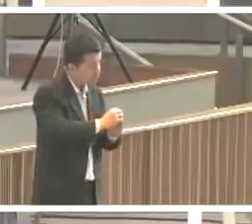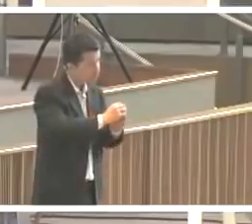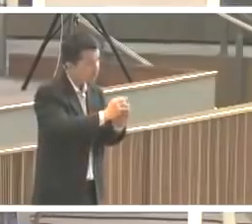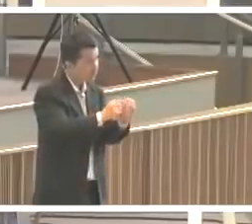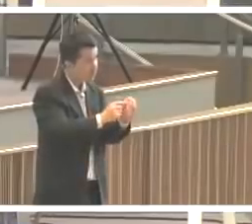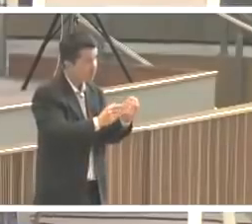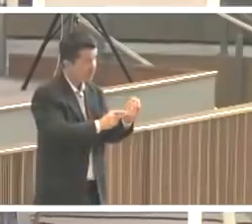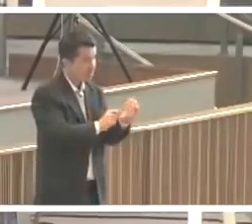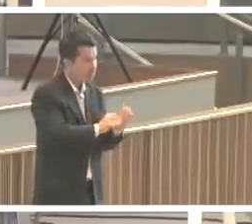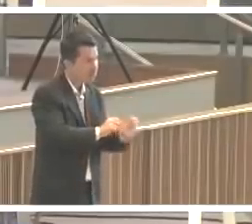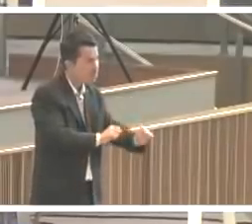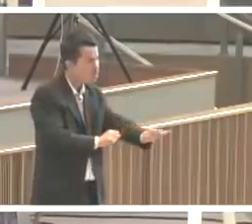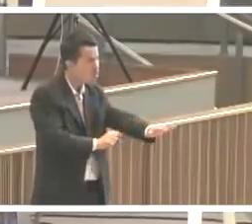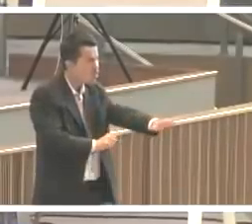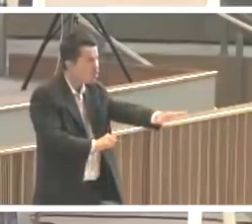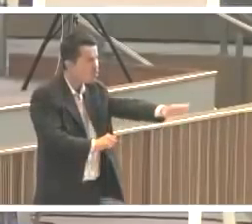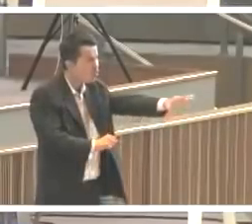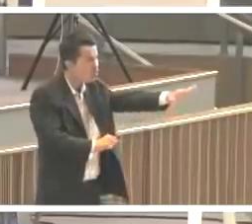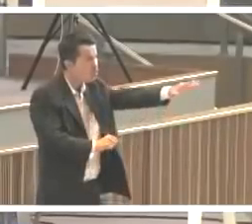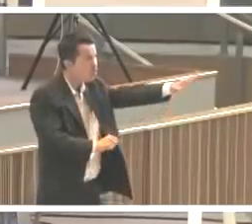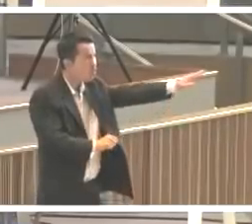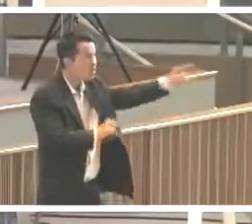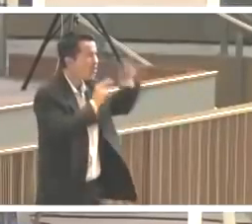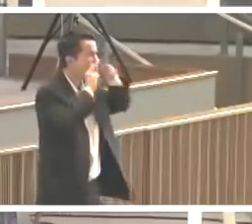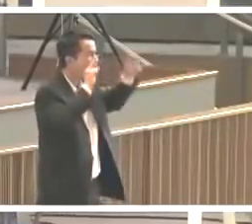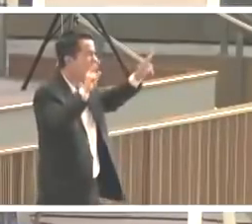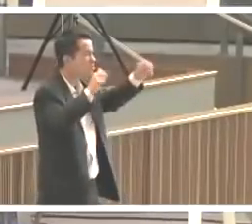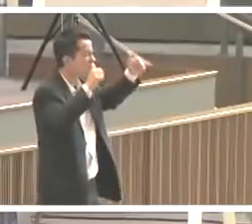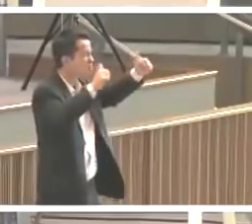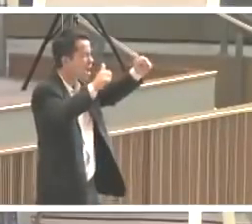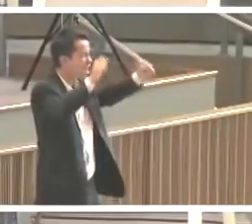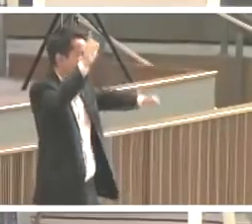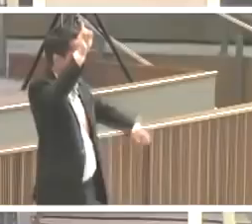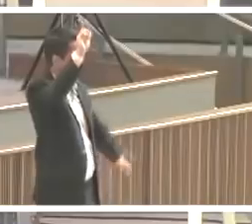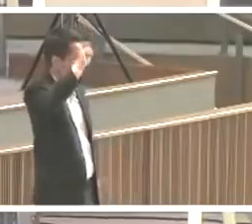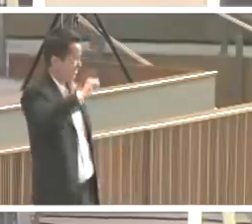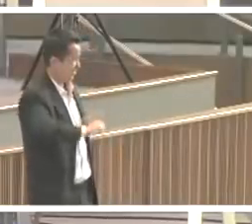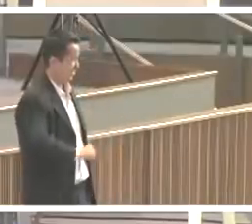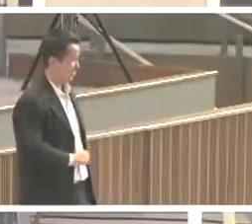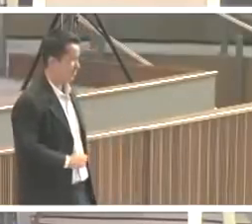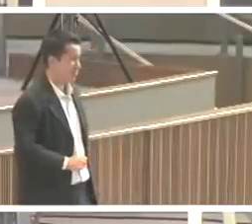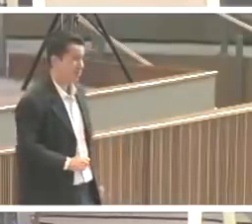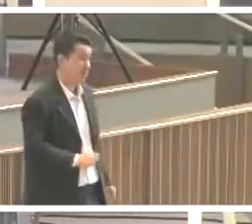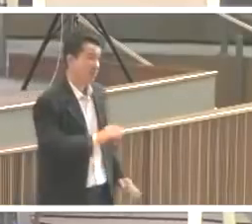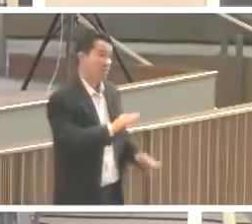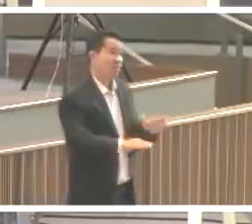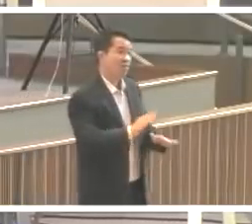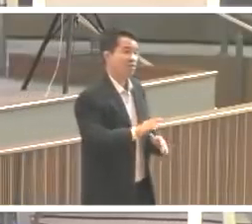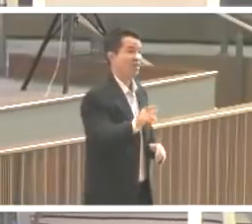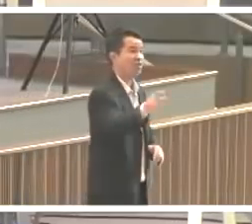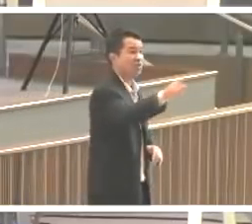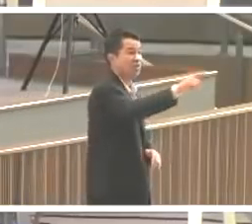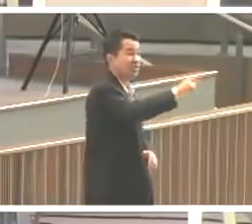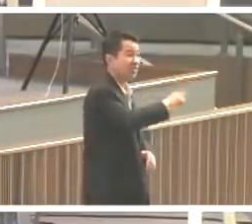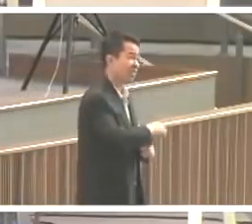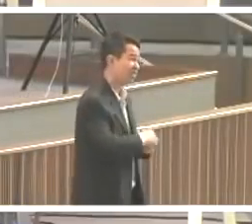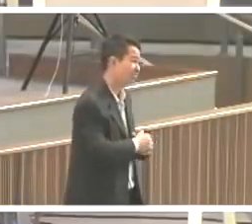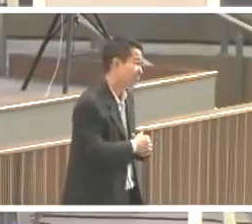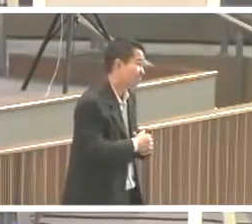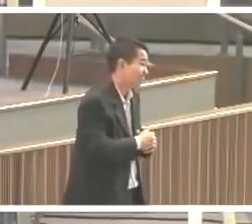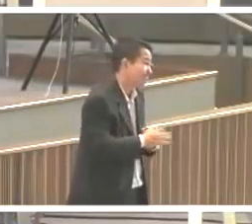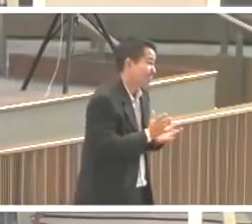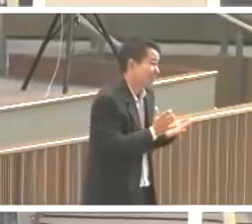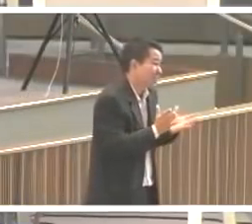se você é uma das pessoas que veio aqui hoje e está faltando perseverança, você um dia já entregou a sua vida